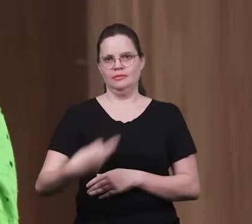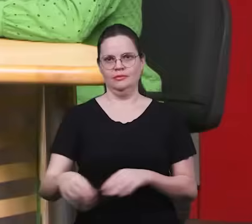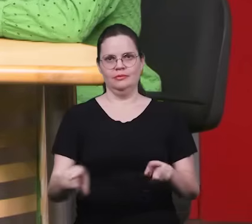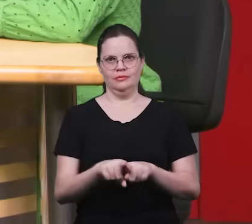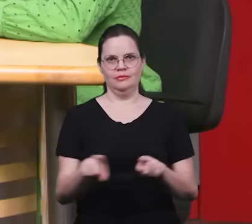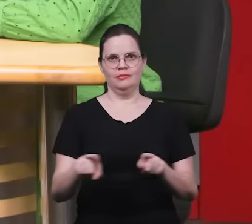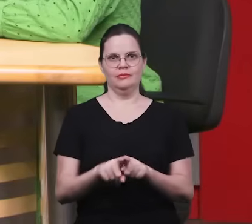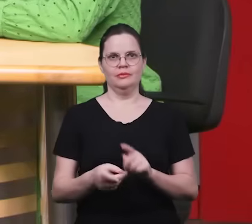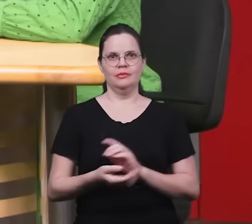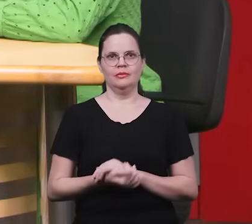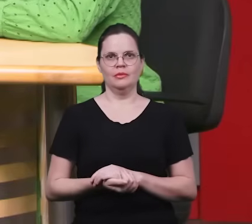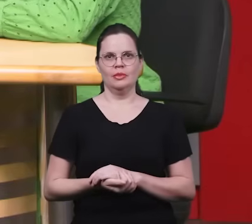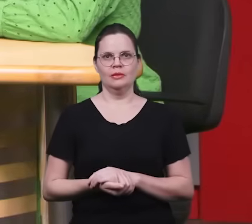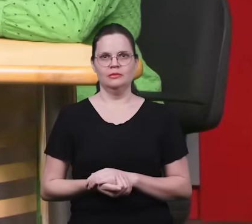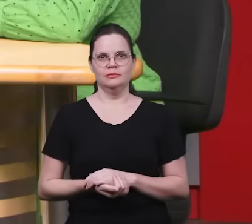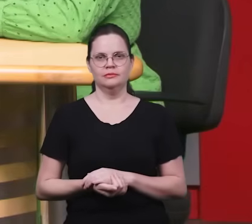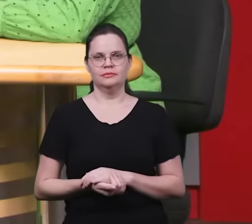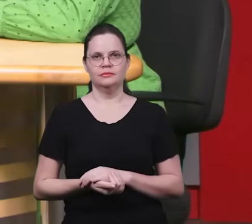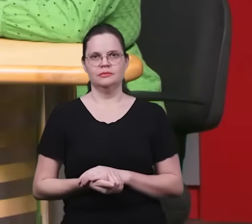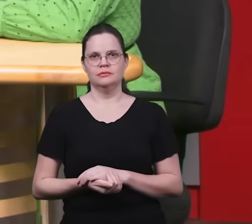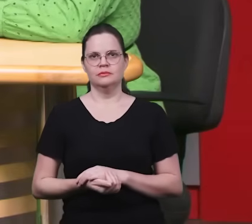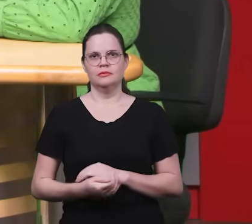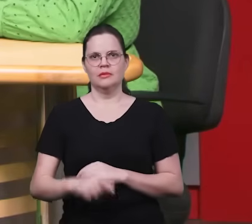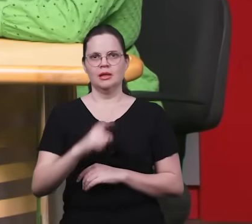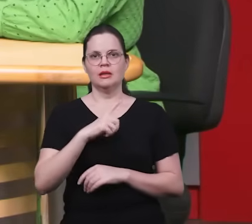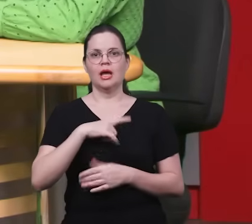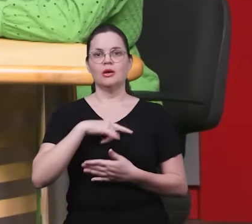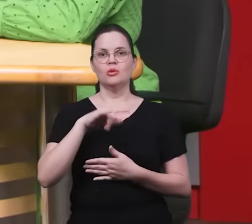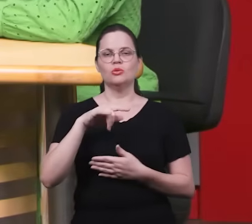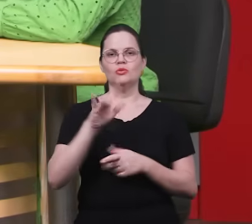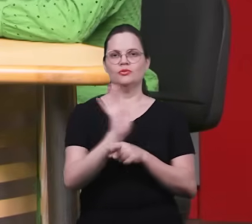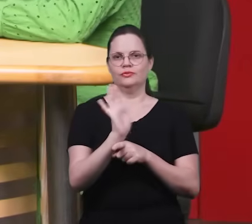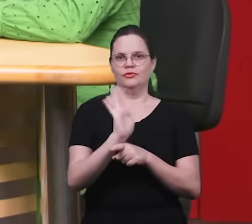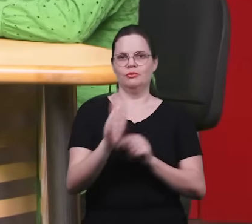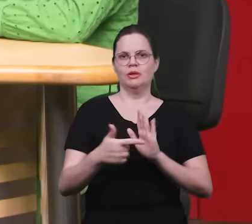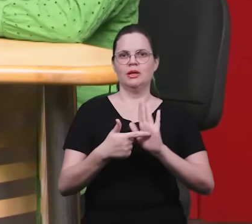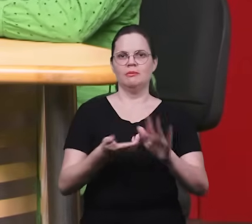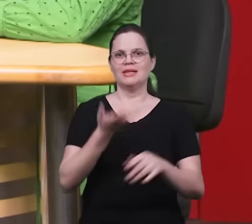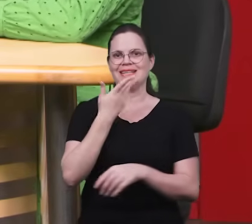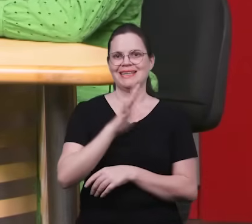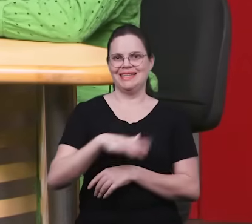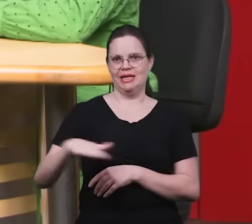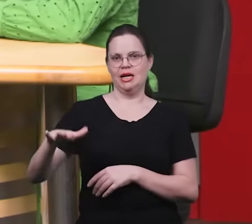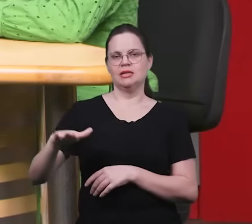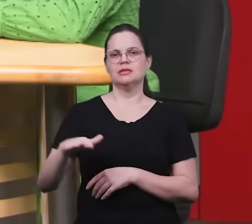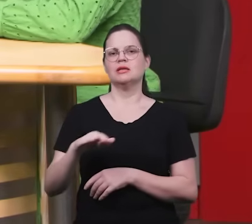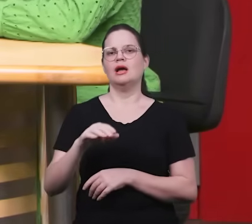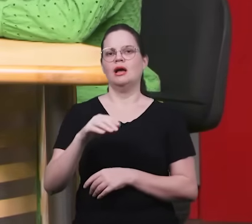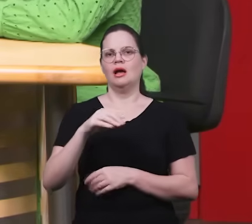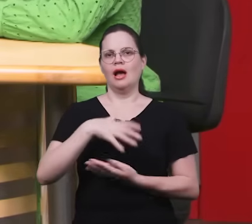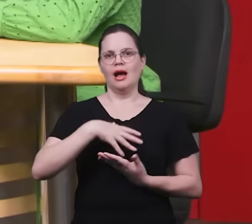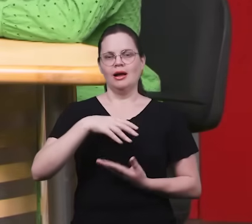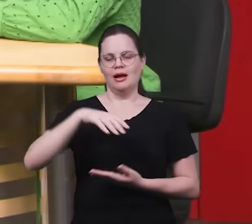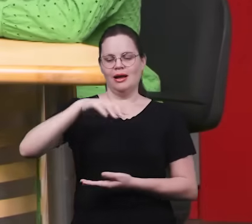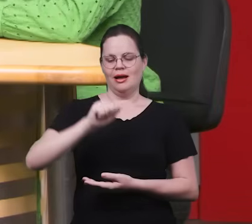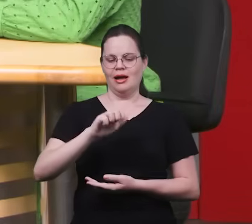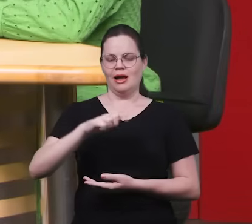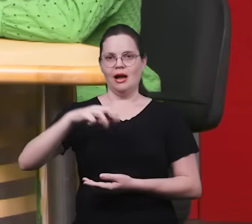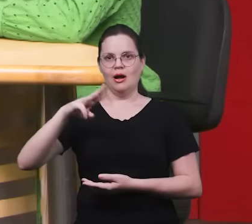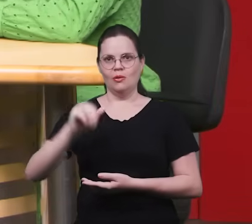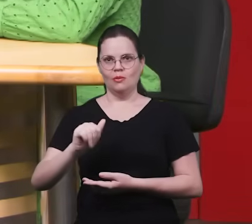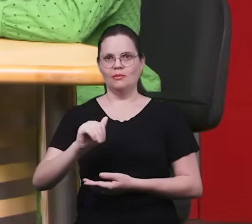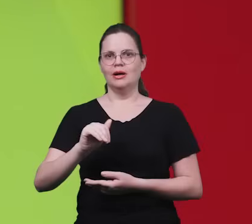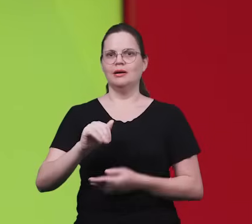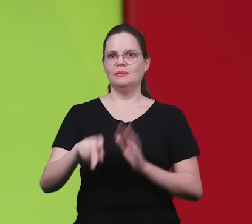né? Nesse sentido, tem um documentário chamado Criança, a Alma do Negócio. Esse documentário ele vai